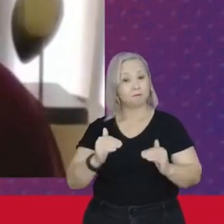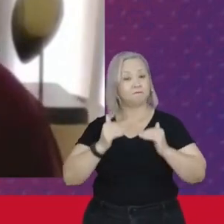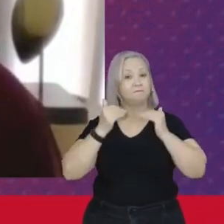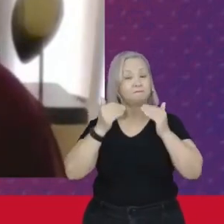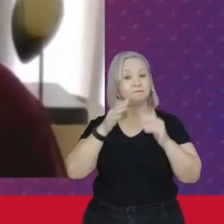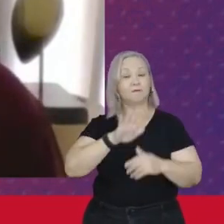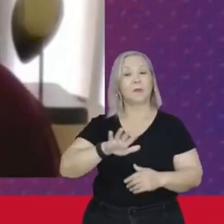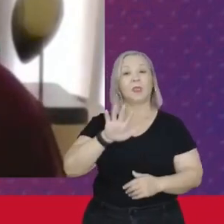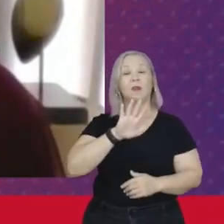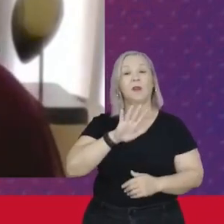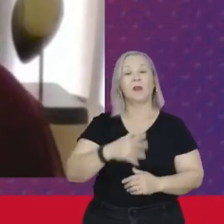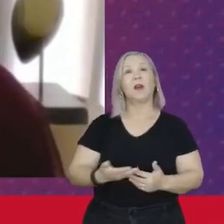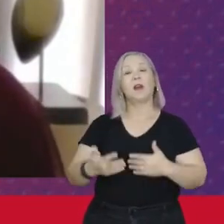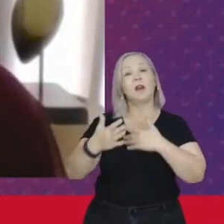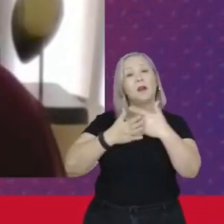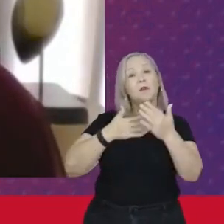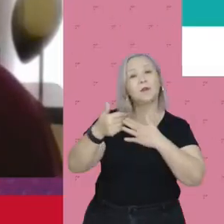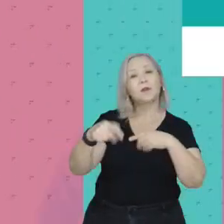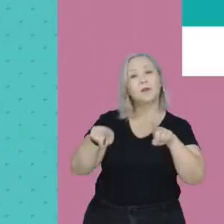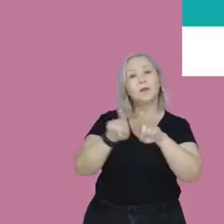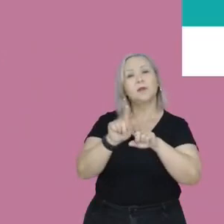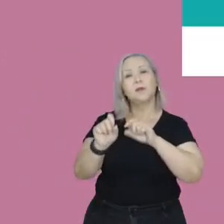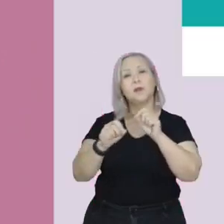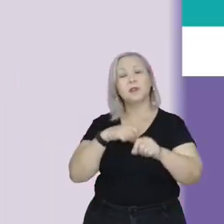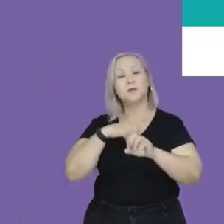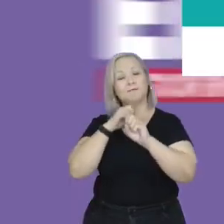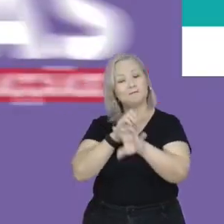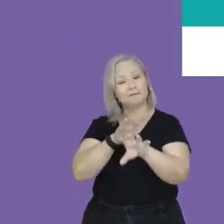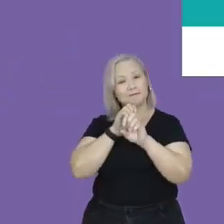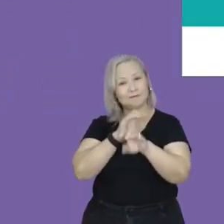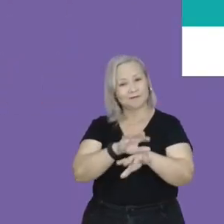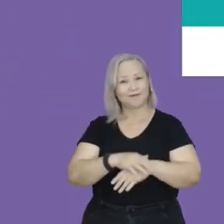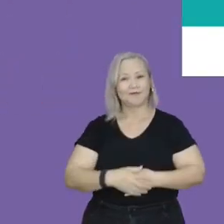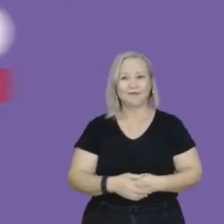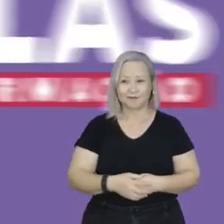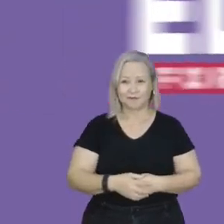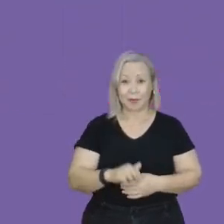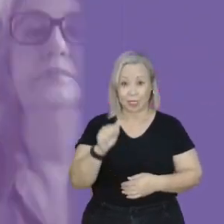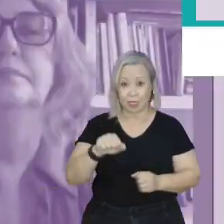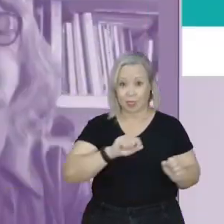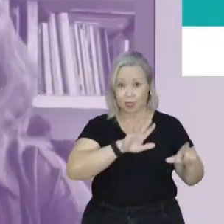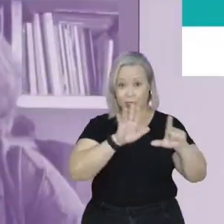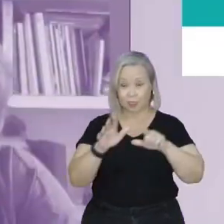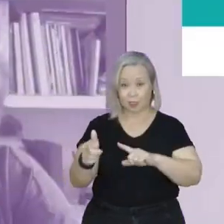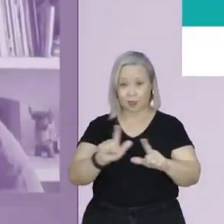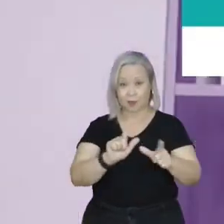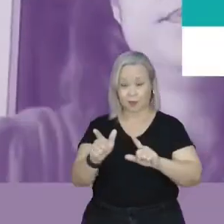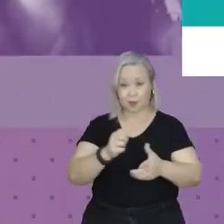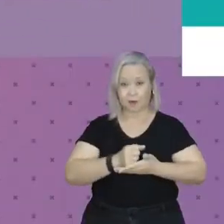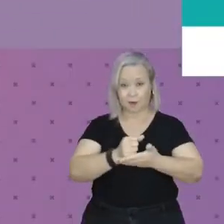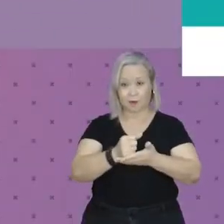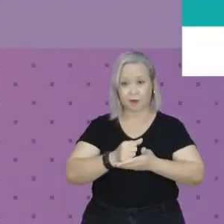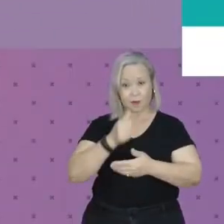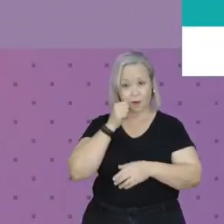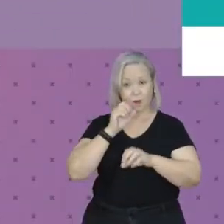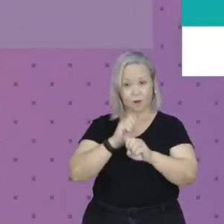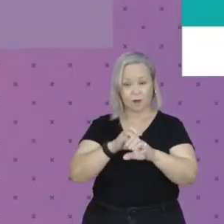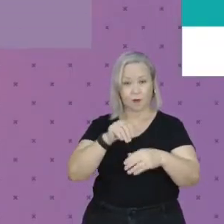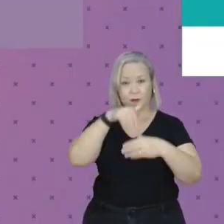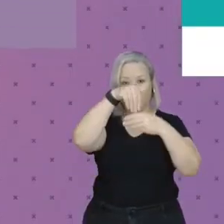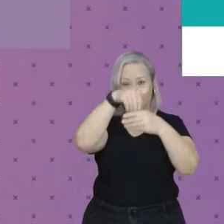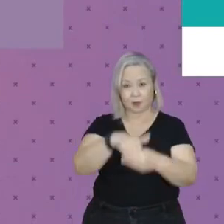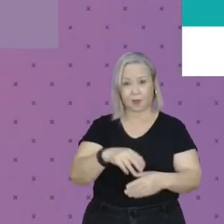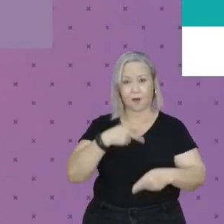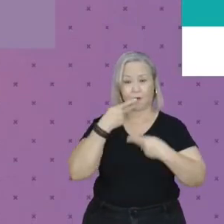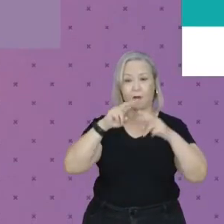mundo, e é uma profissão também que tem muito que ensinar. Nesta semana, o TV Elas por Elas Formação Eleições falou